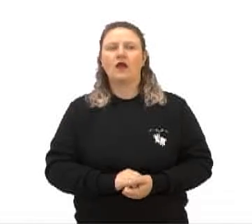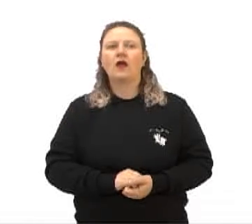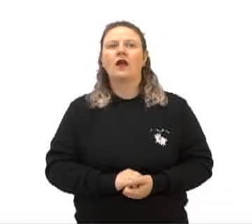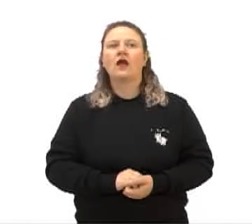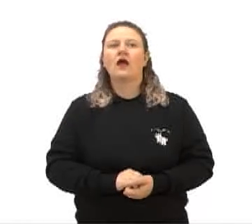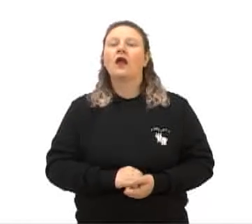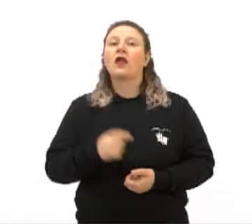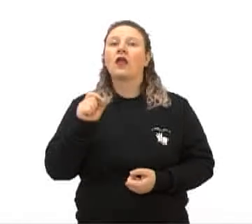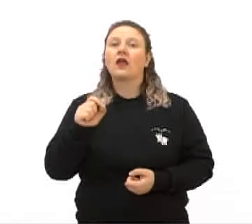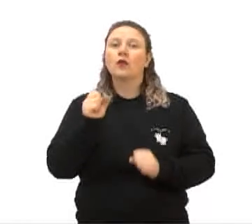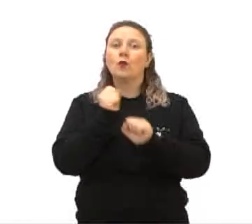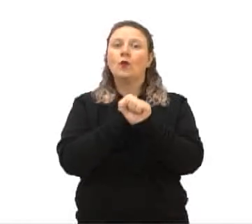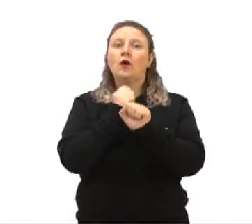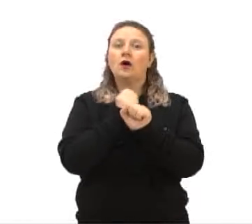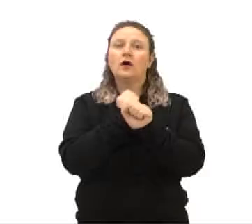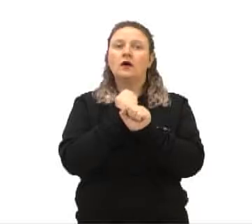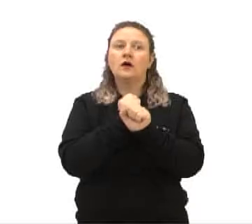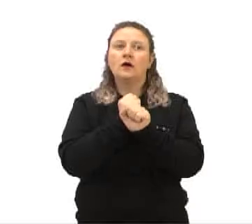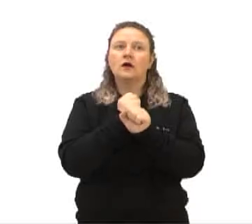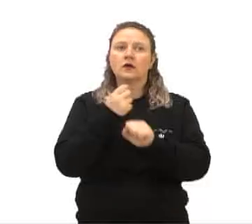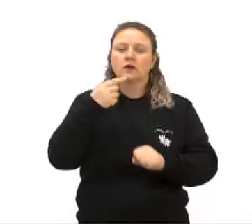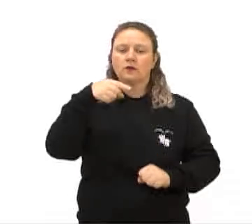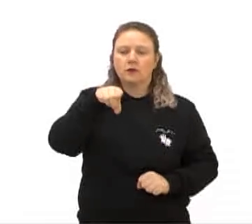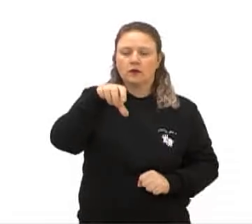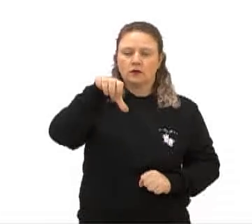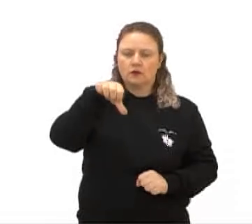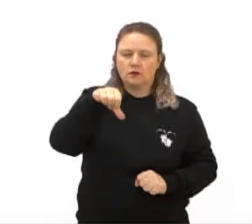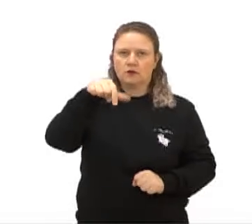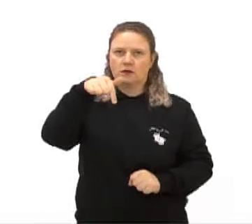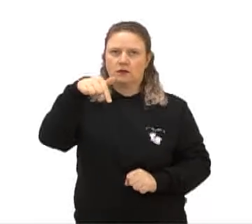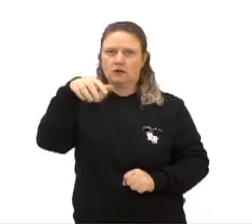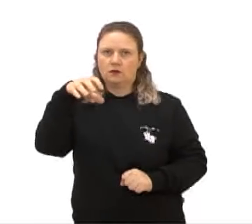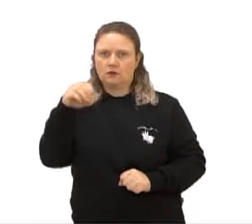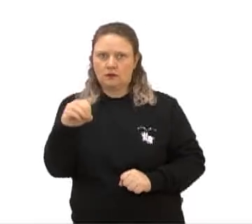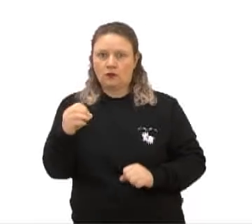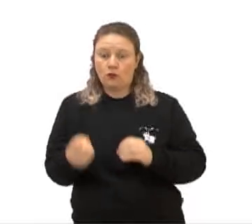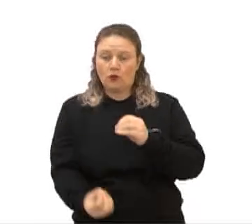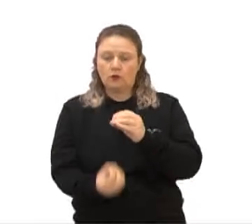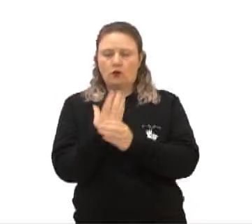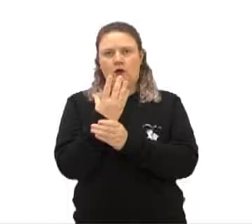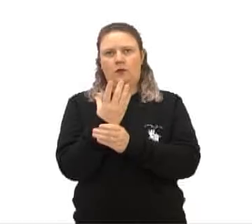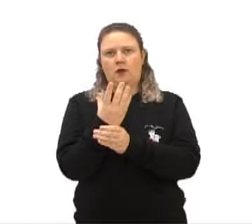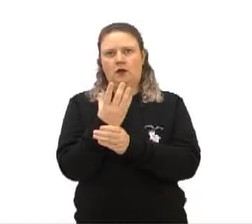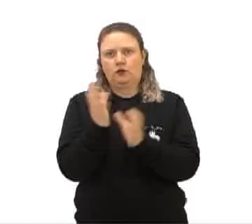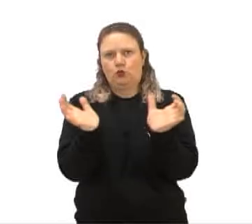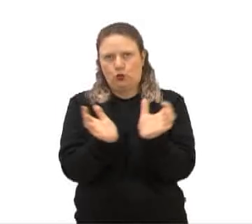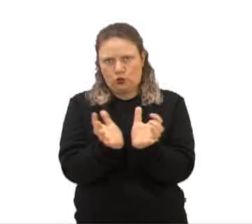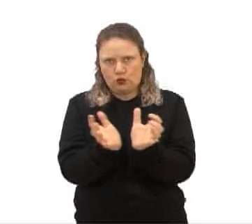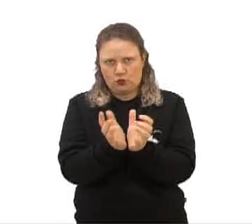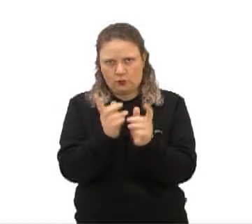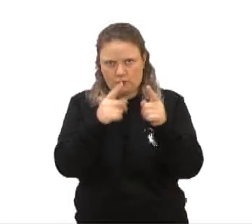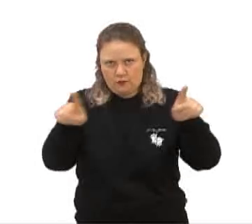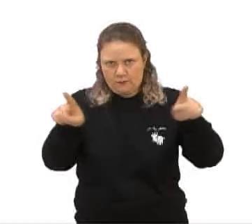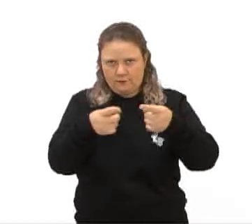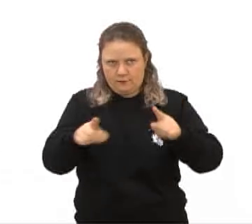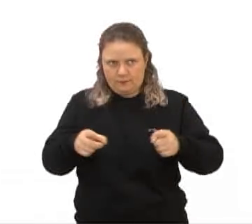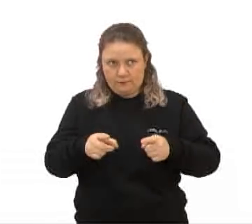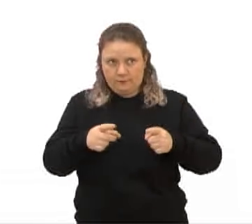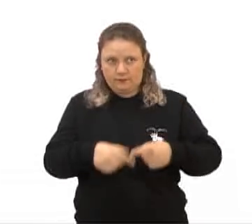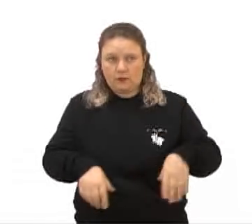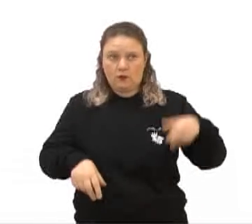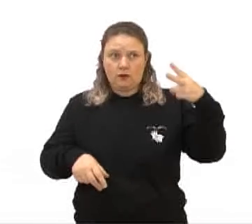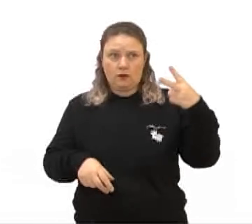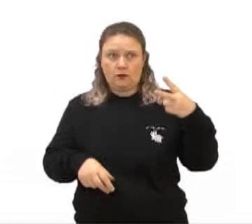In 1970. Então, 1970 que a banda foi formada. Where was Freddie Mercury born?